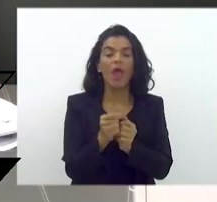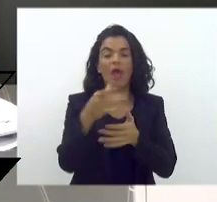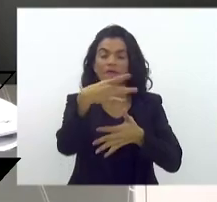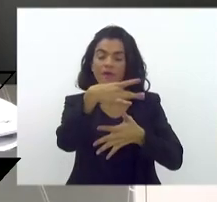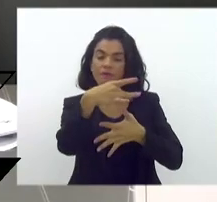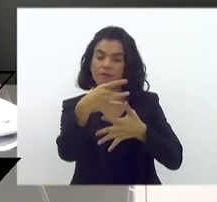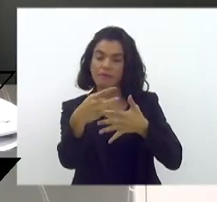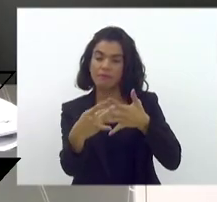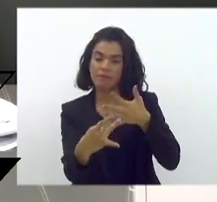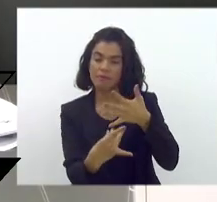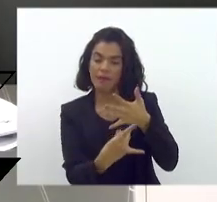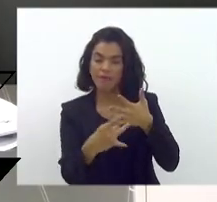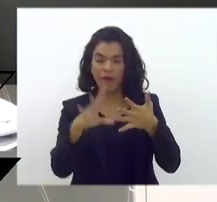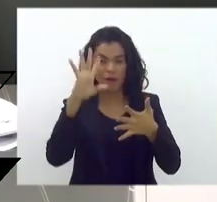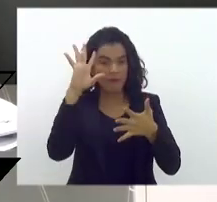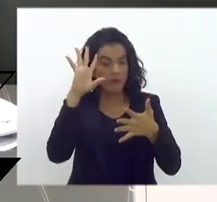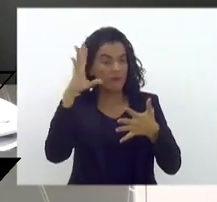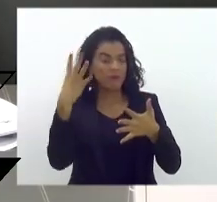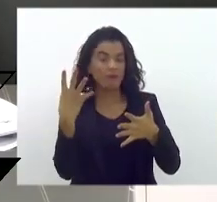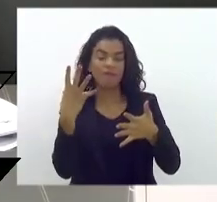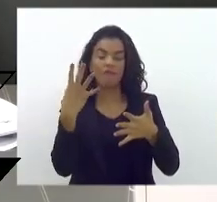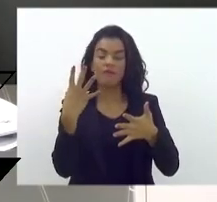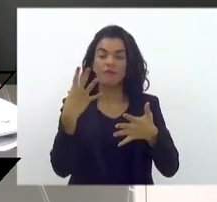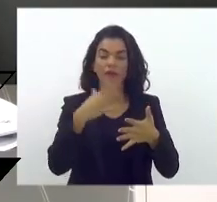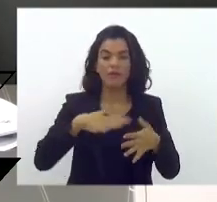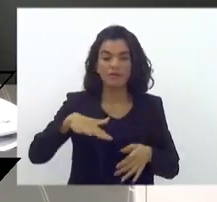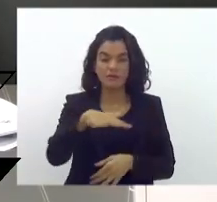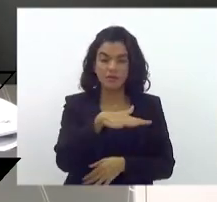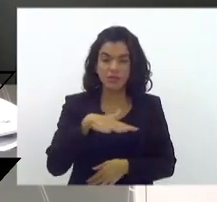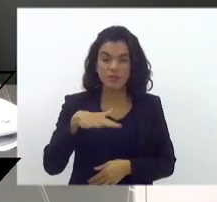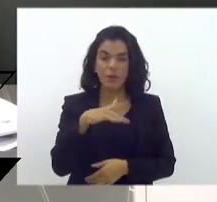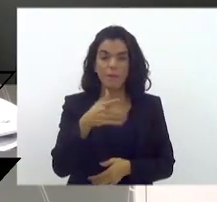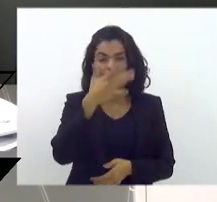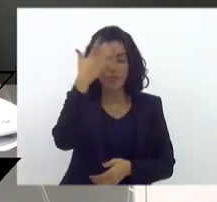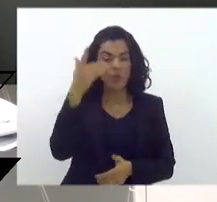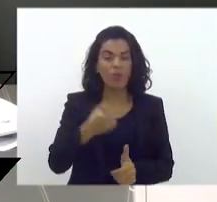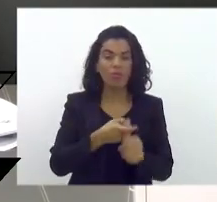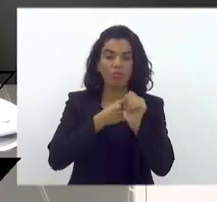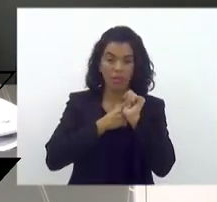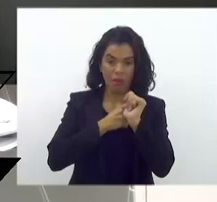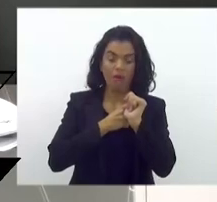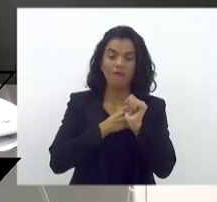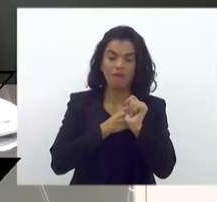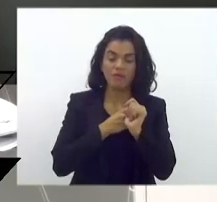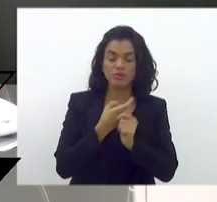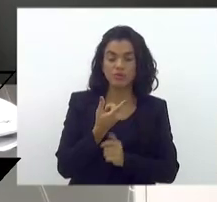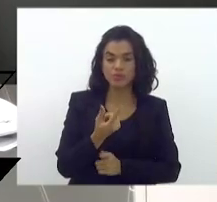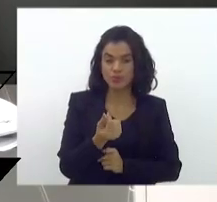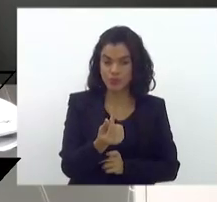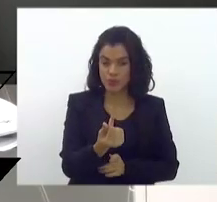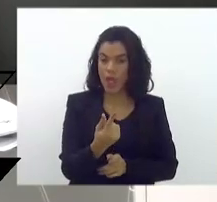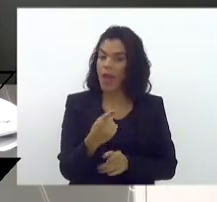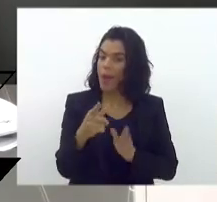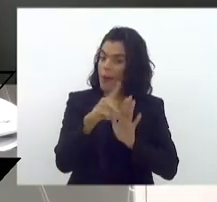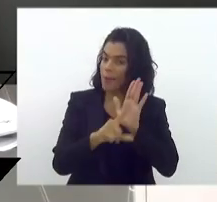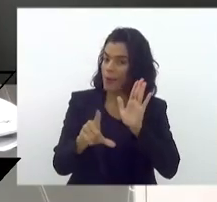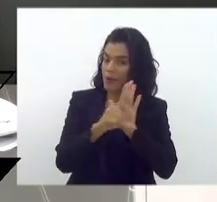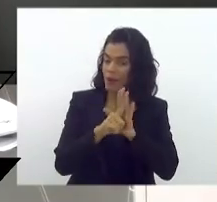detalhar, definir a questão do devedor quanto mais. Que este é um projeto que faz